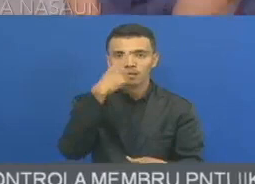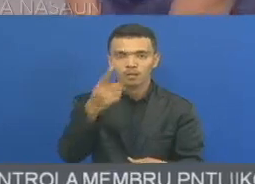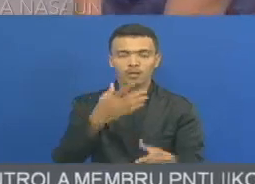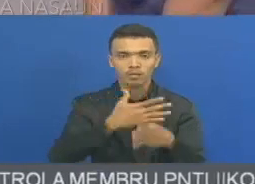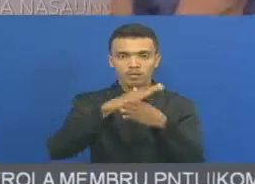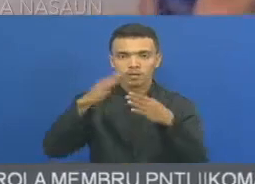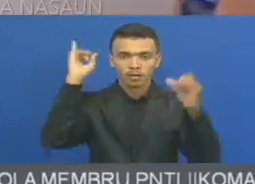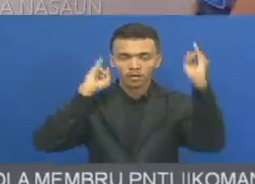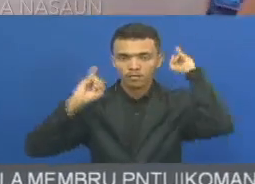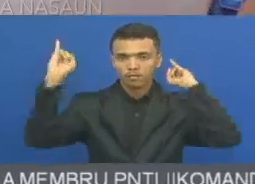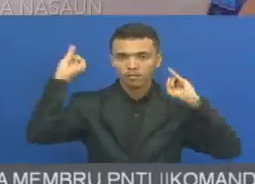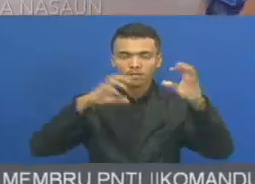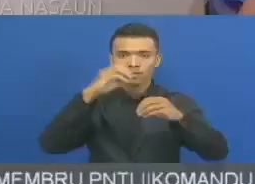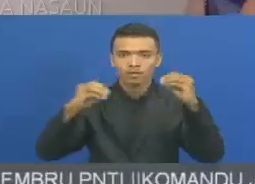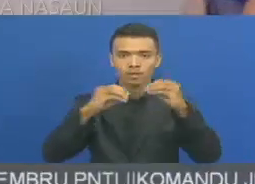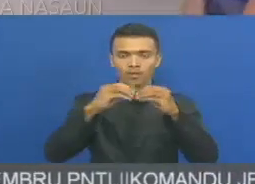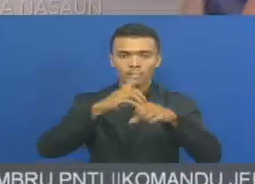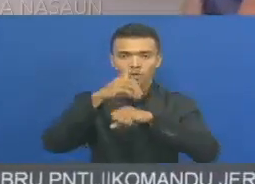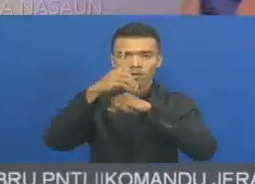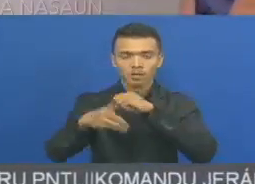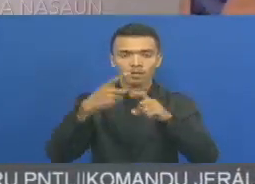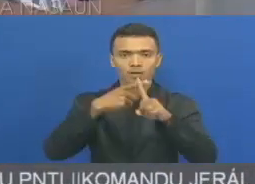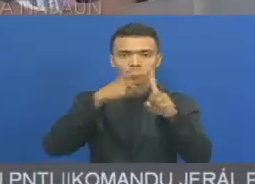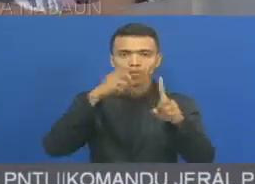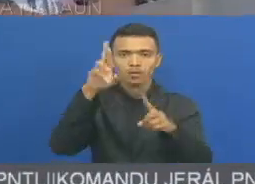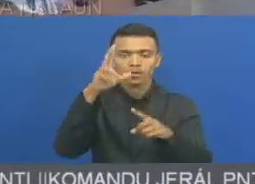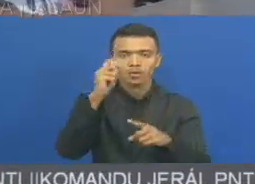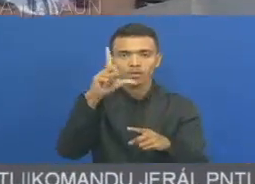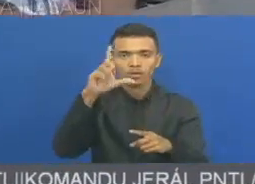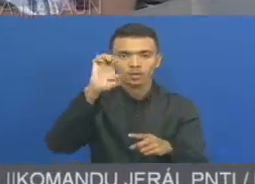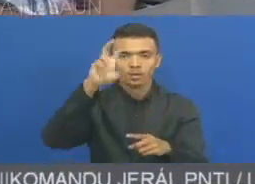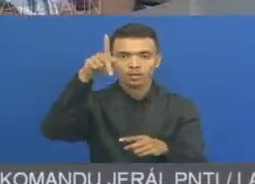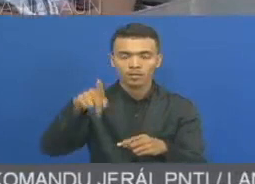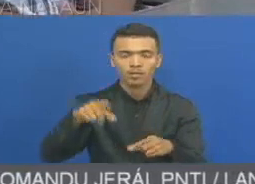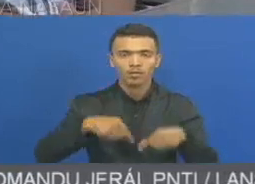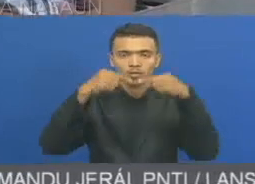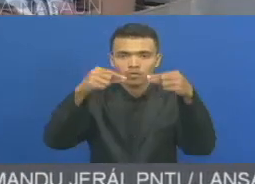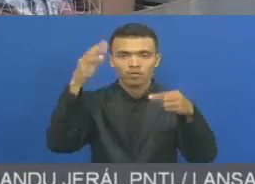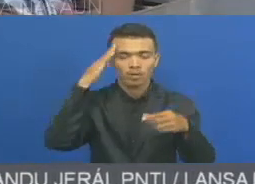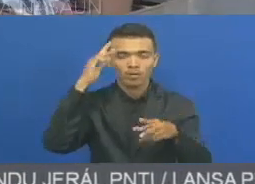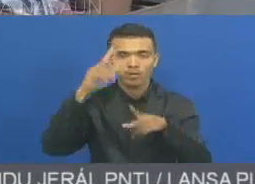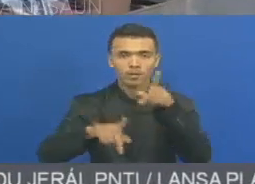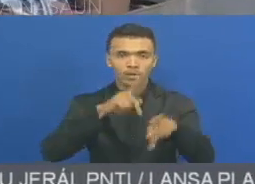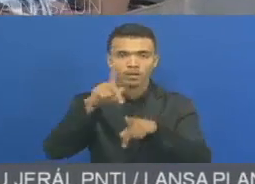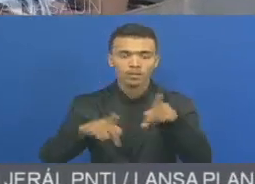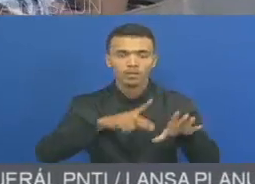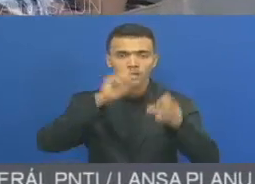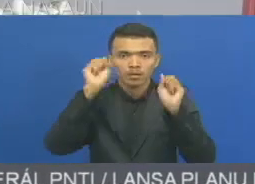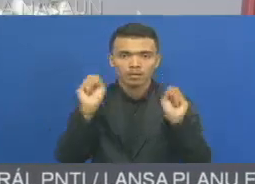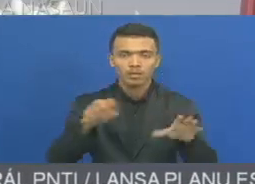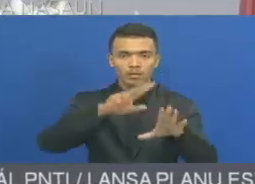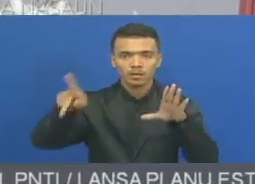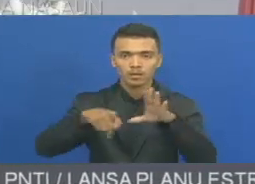divulga informação sobre desastre natural, Liuhusi RTTLEP, onde foi conhecimento do cidadão Atubele participa